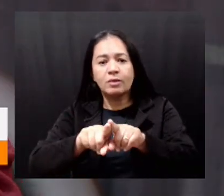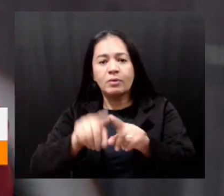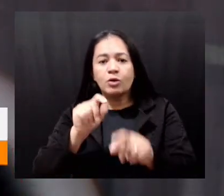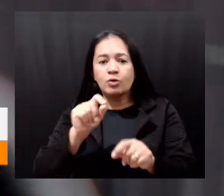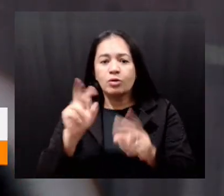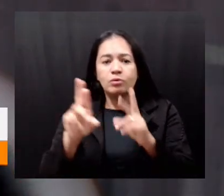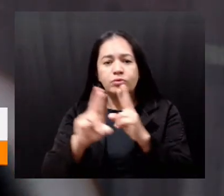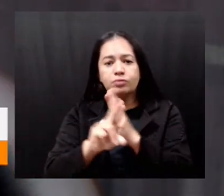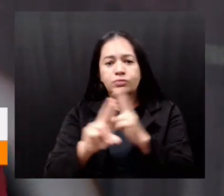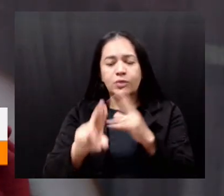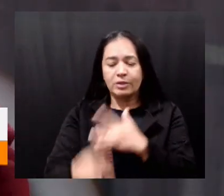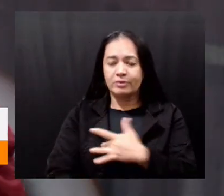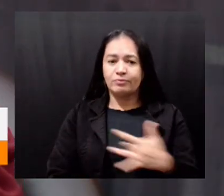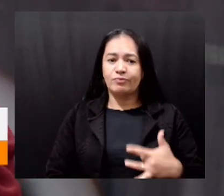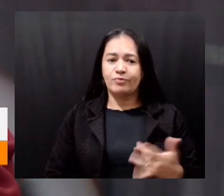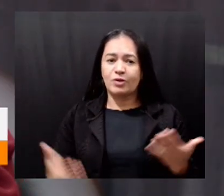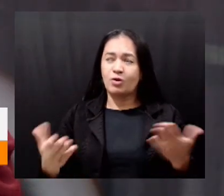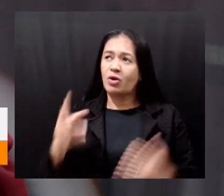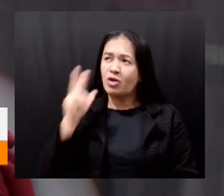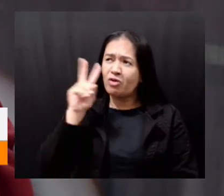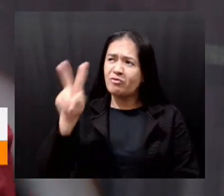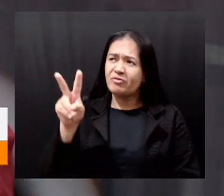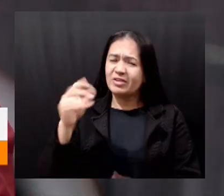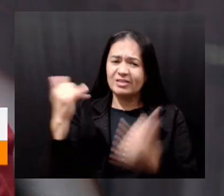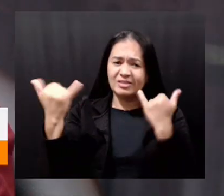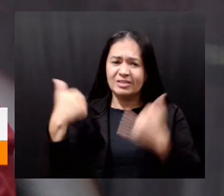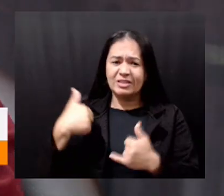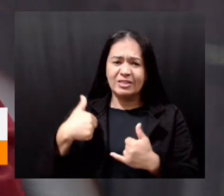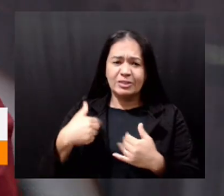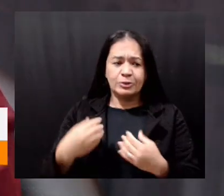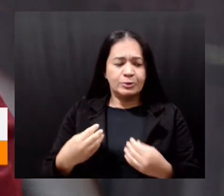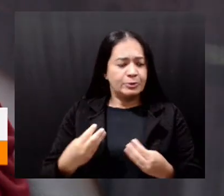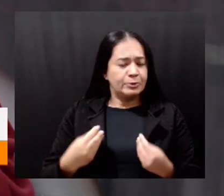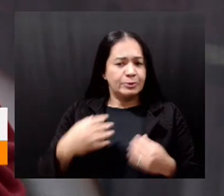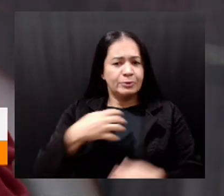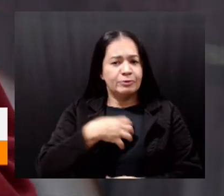Olha, quando eu vejo essas notícias, eu fico bastante